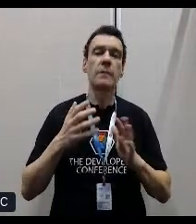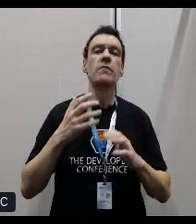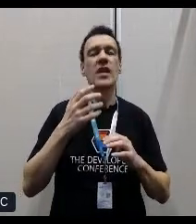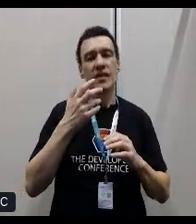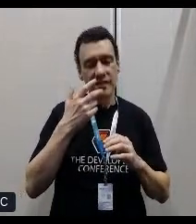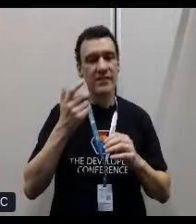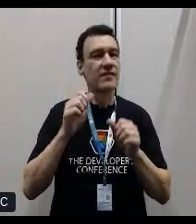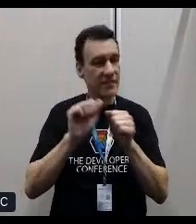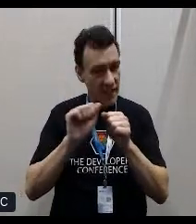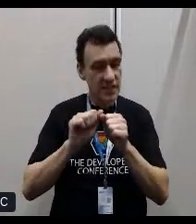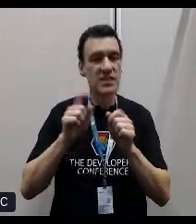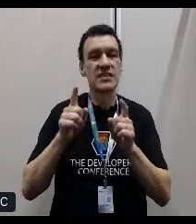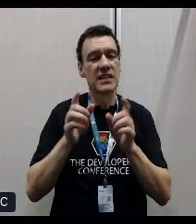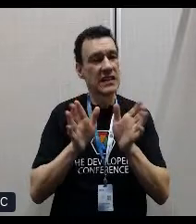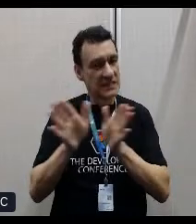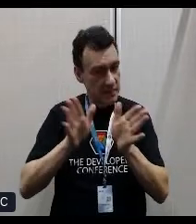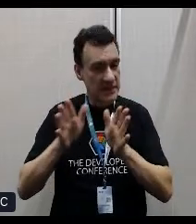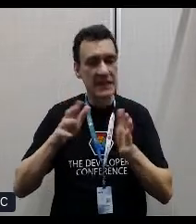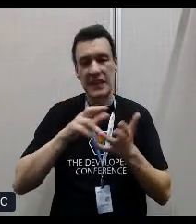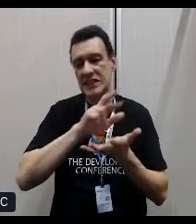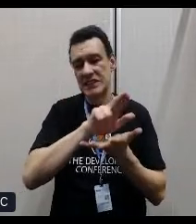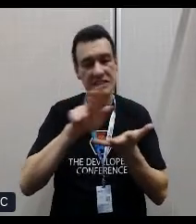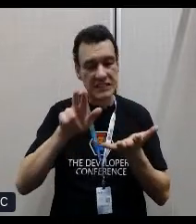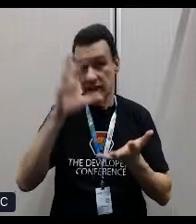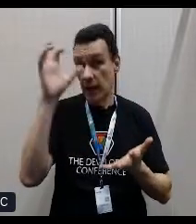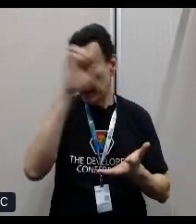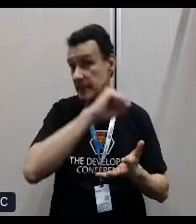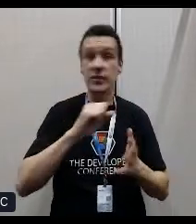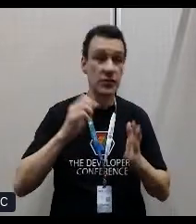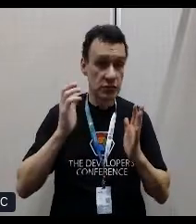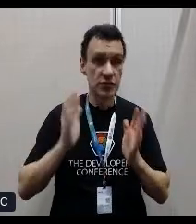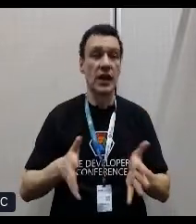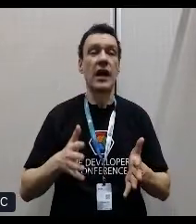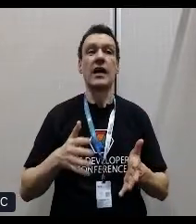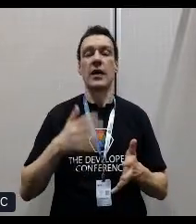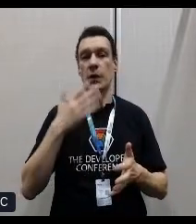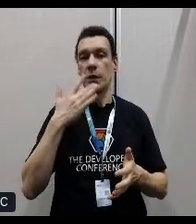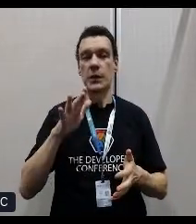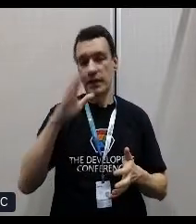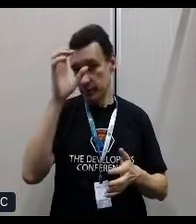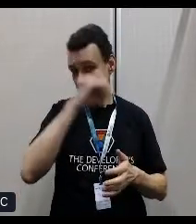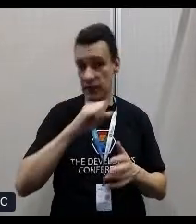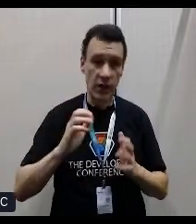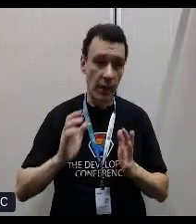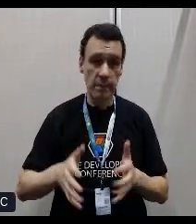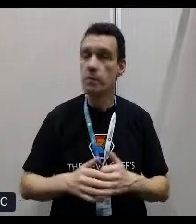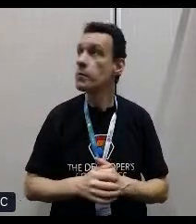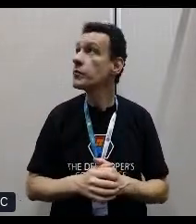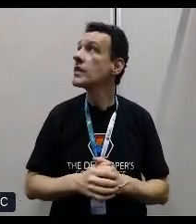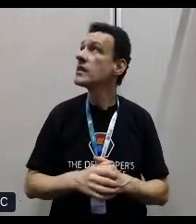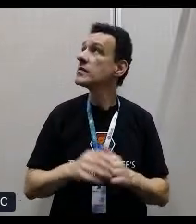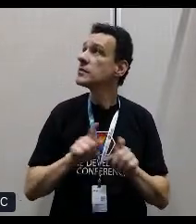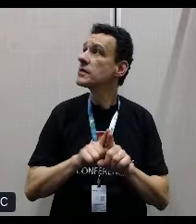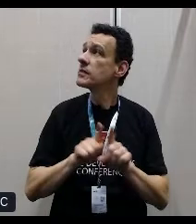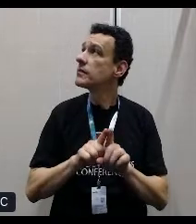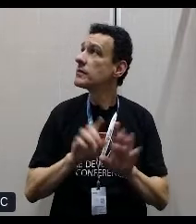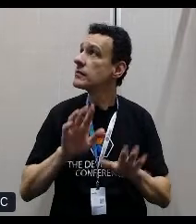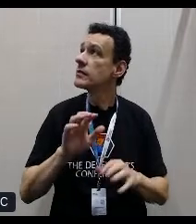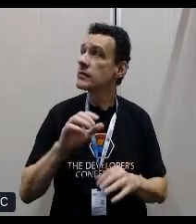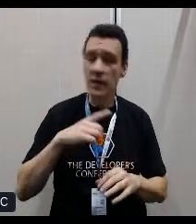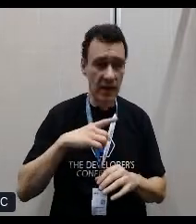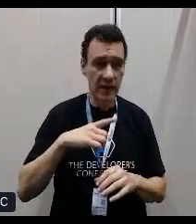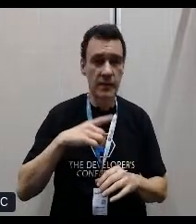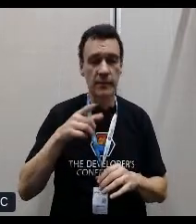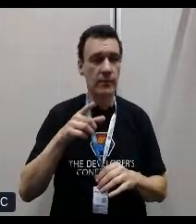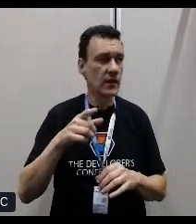passou por essas questões, ela aprendeu, né? E o site da Beyoncé também, né? A Beyoncé